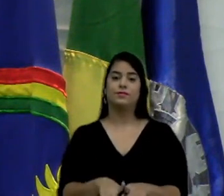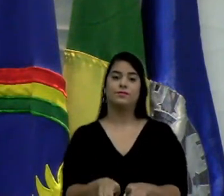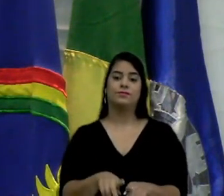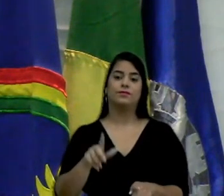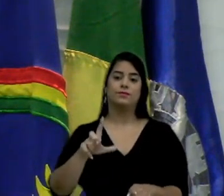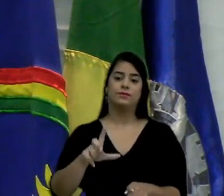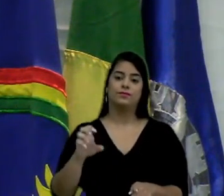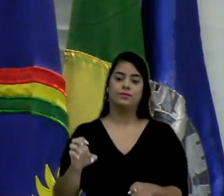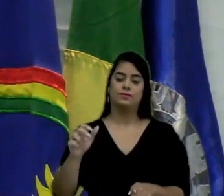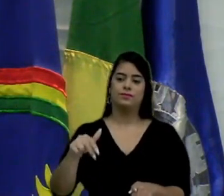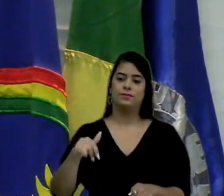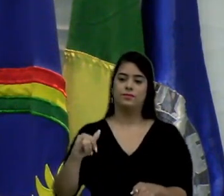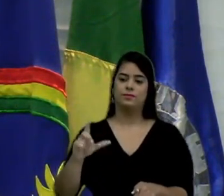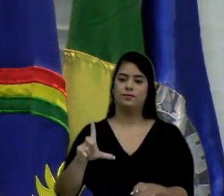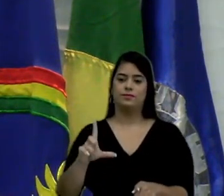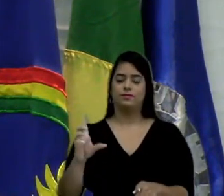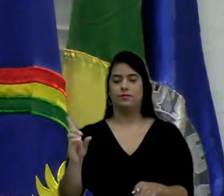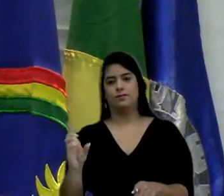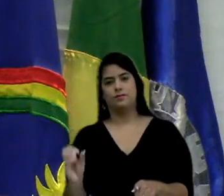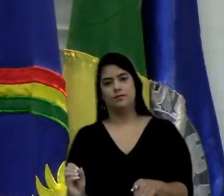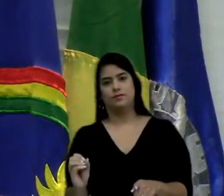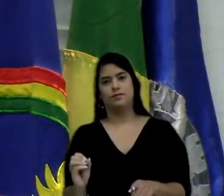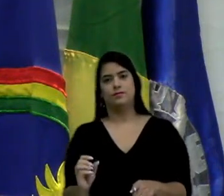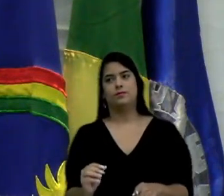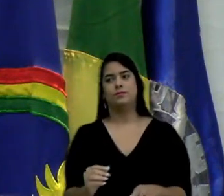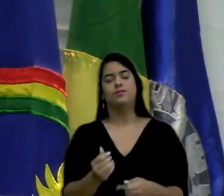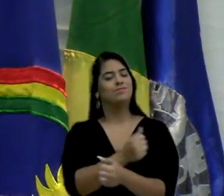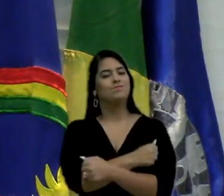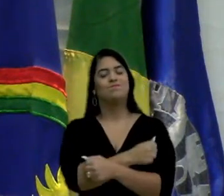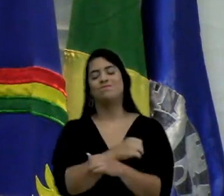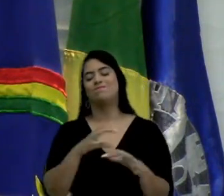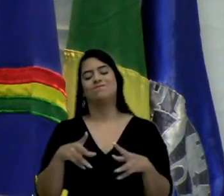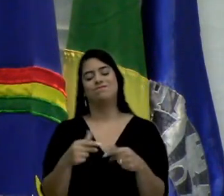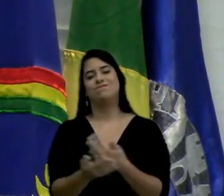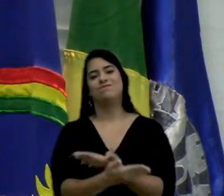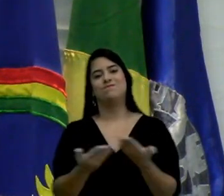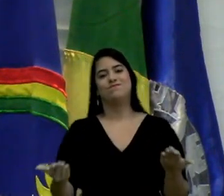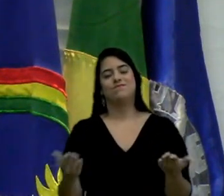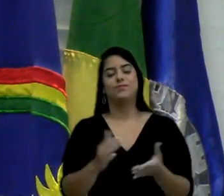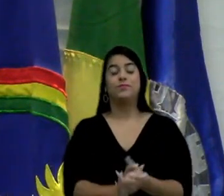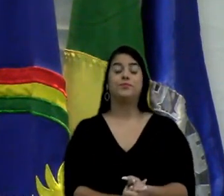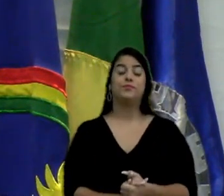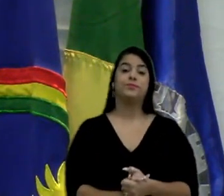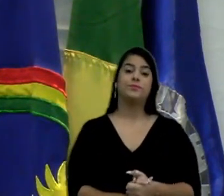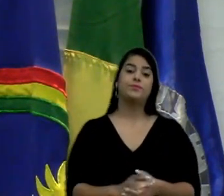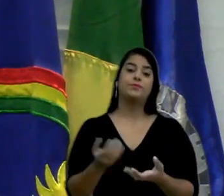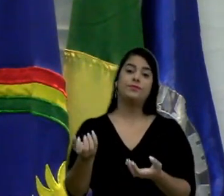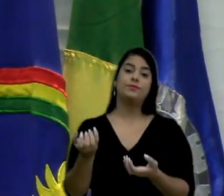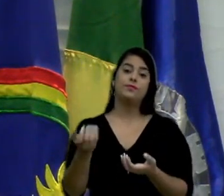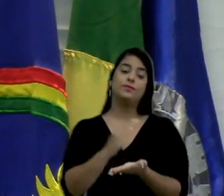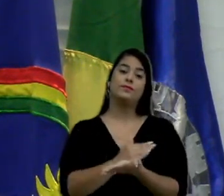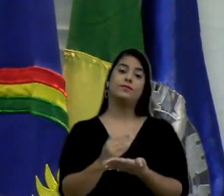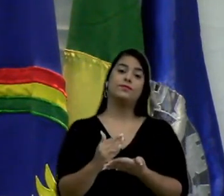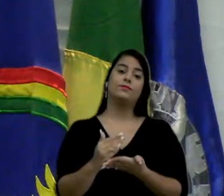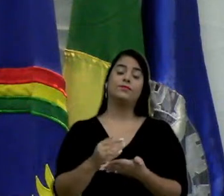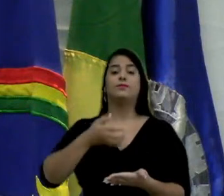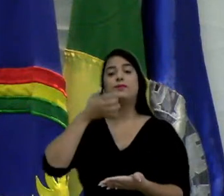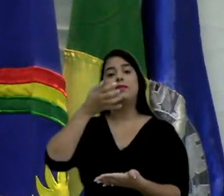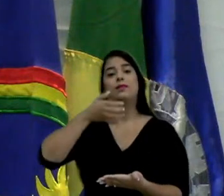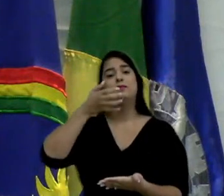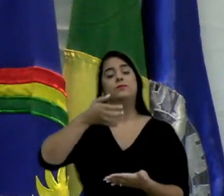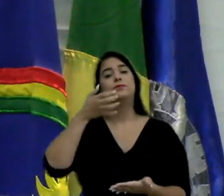da borracharia ali e um abraço aí a todos vocês mas quero iniciar minha